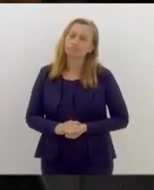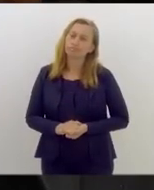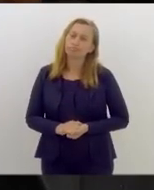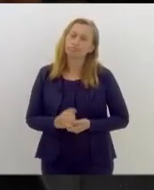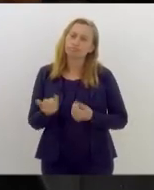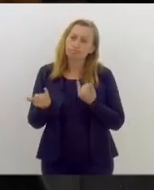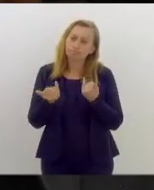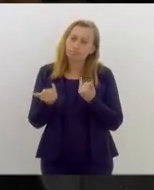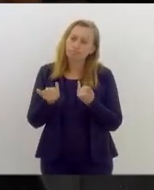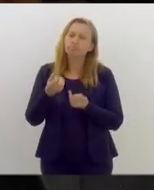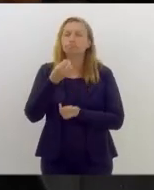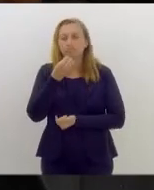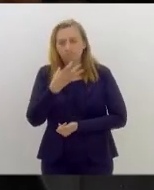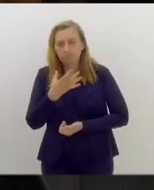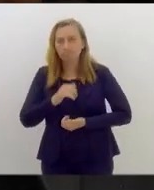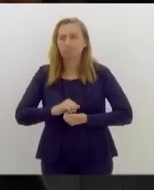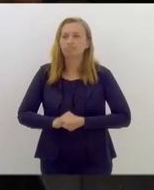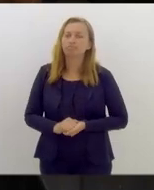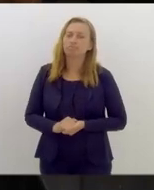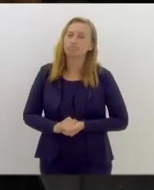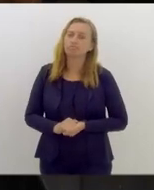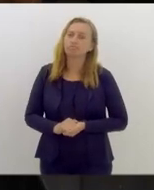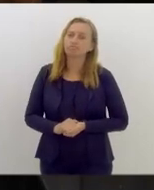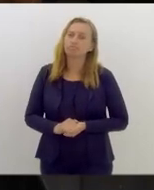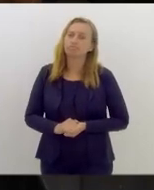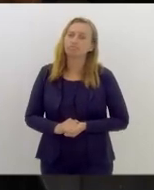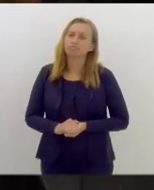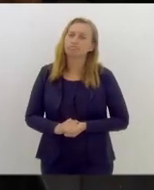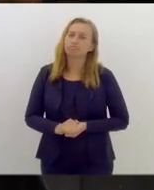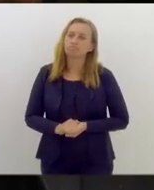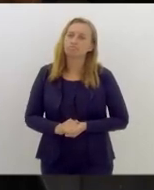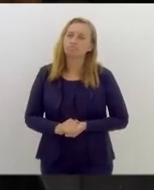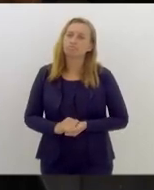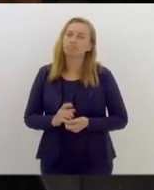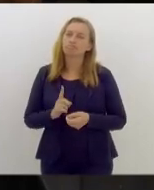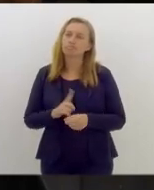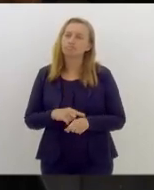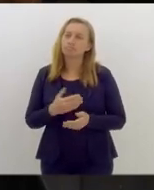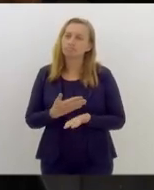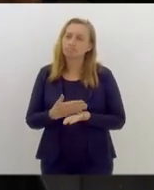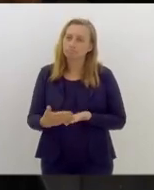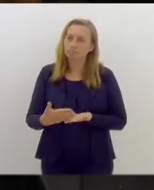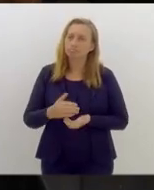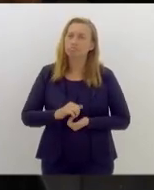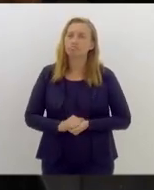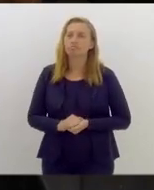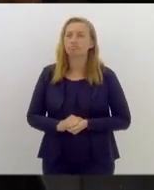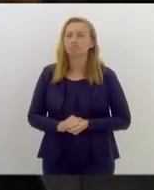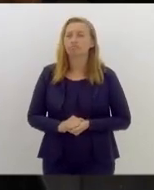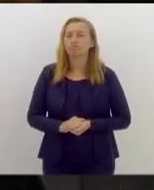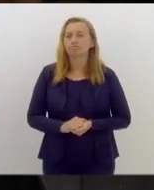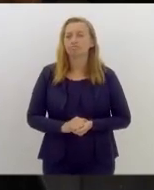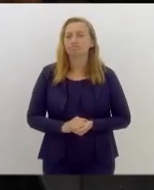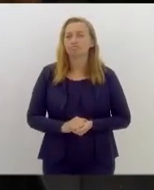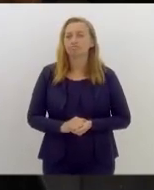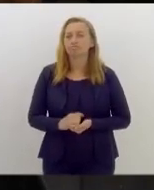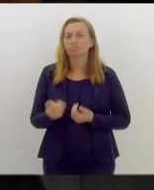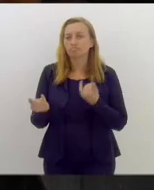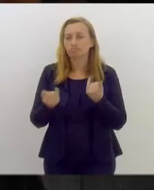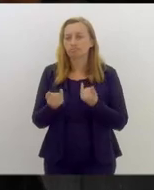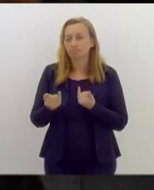notícia positiva que a gente traz para o expediente inicial. E como